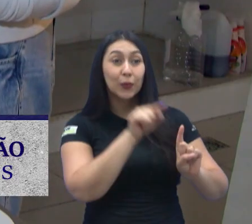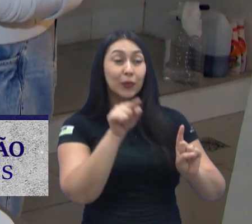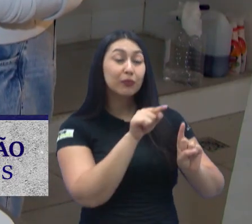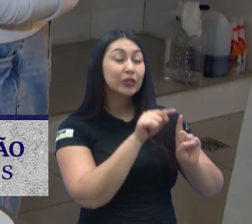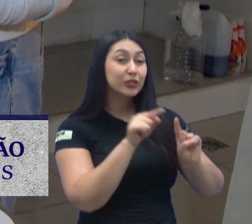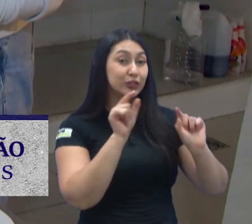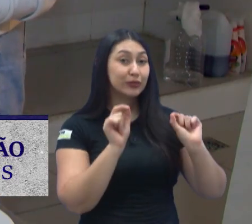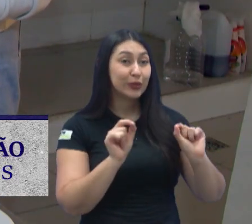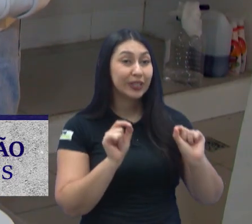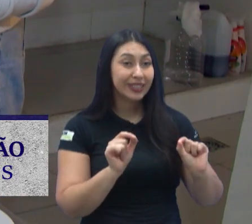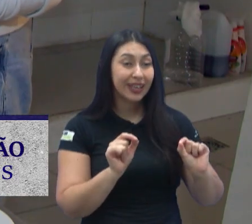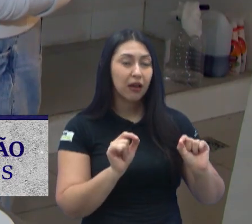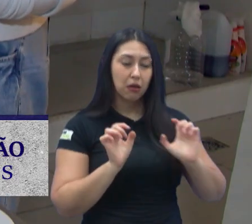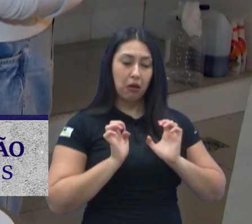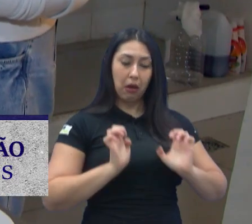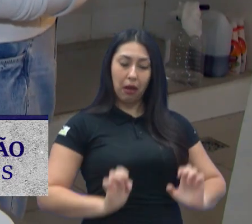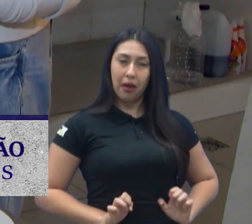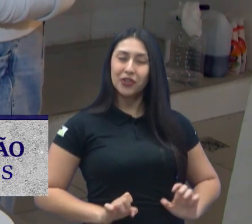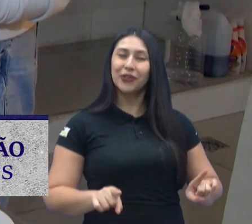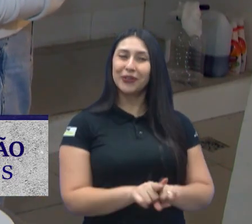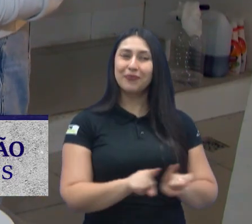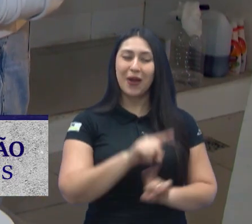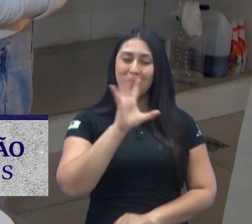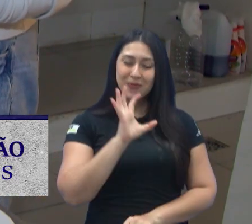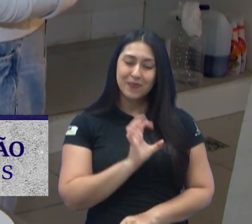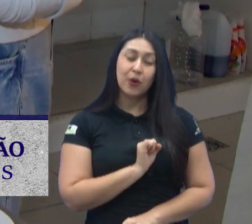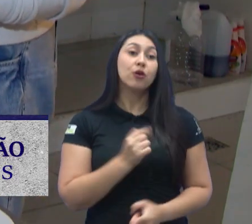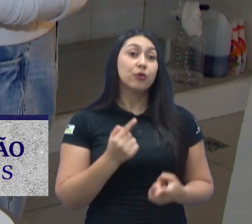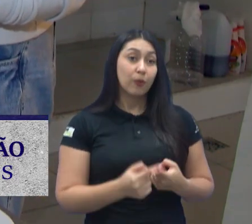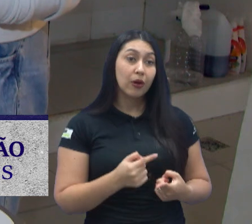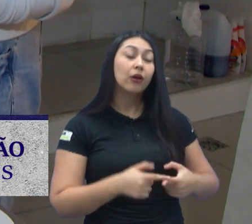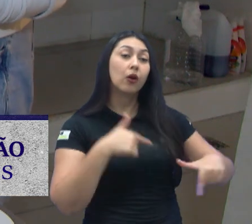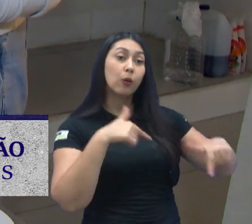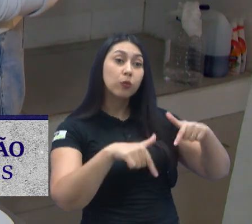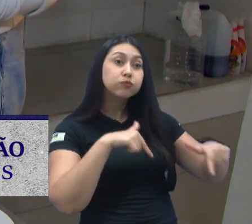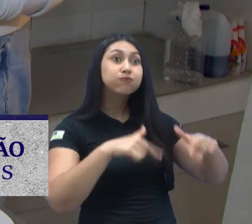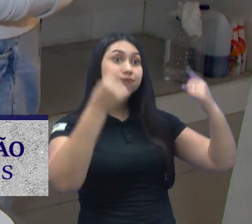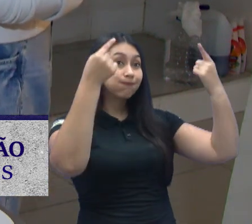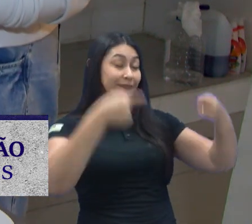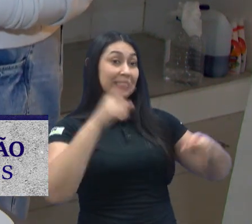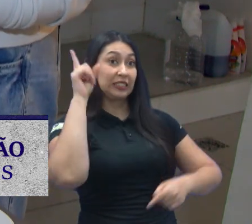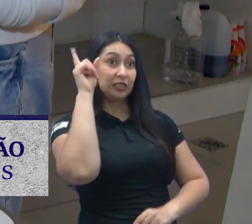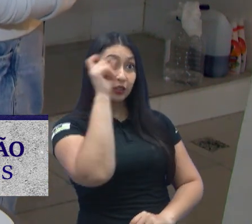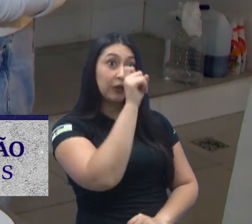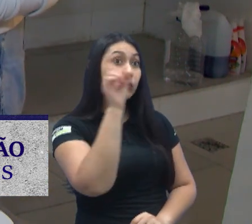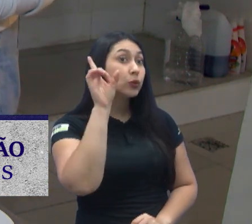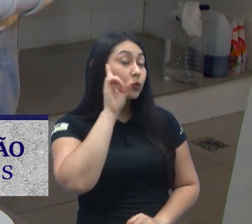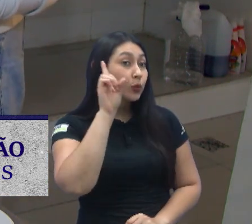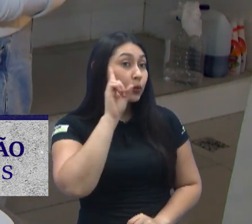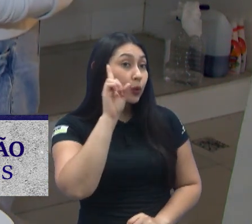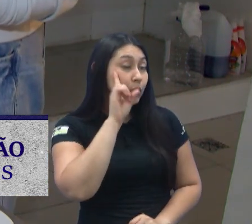além de tudo da ética, é o amor, né? Porque é um trabalho desafiador todos os dias, né?